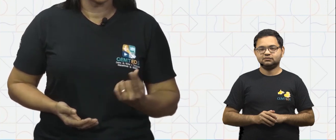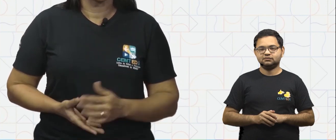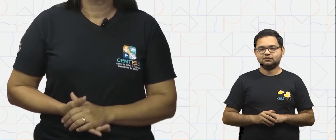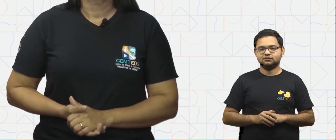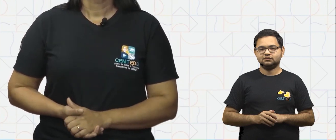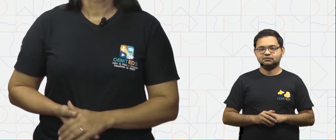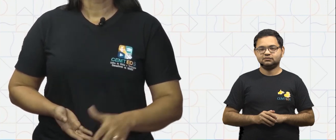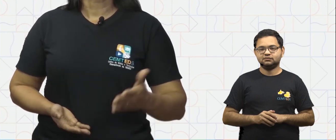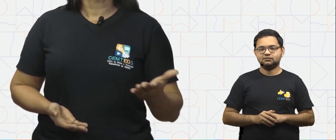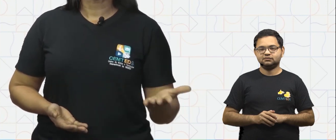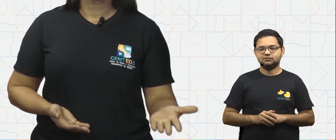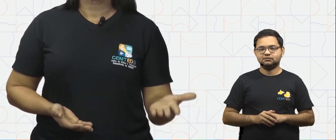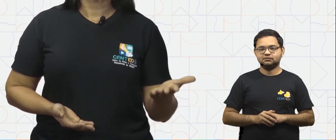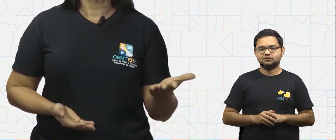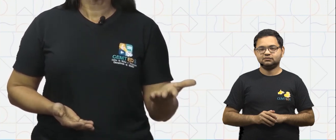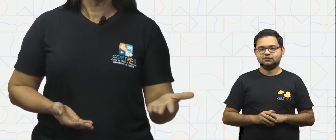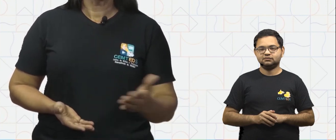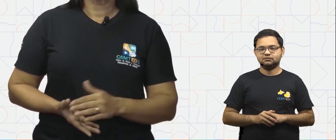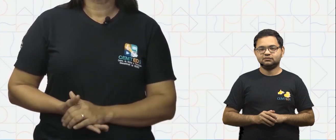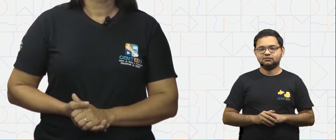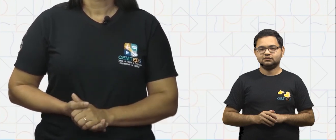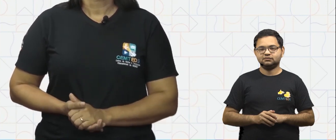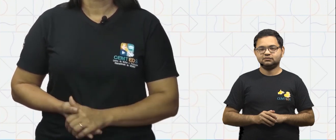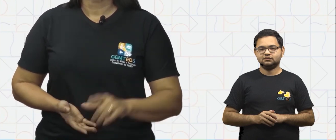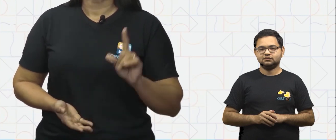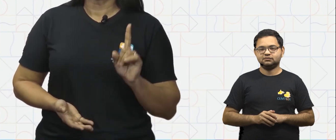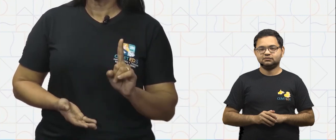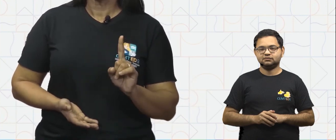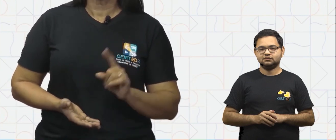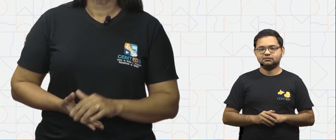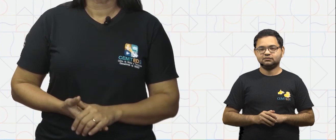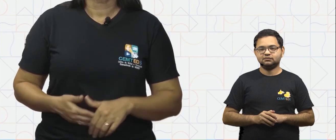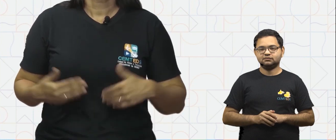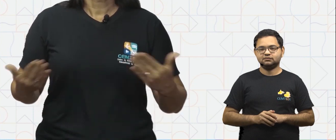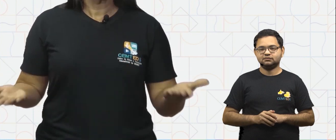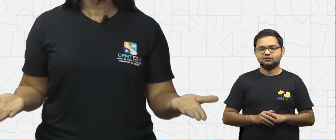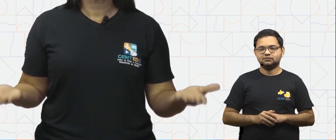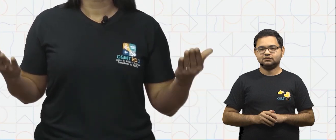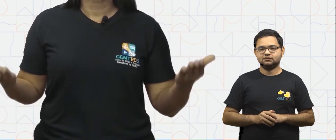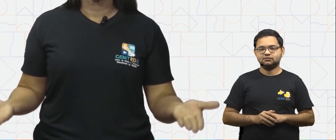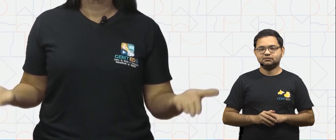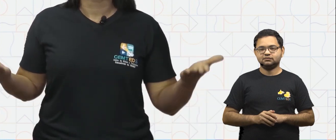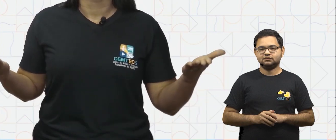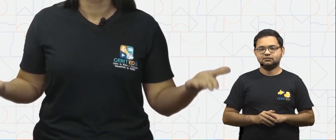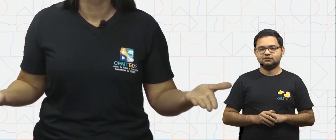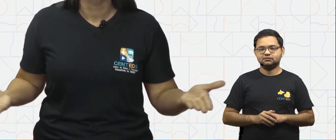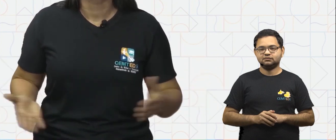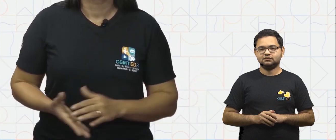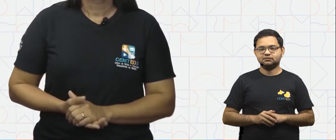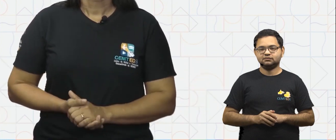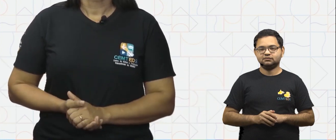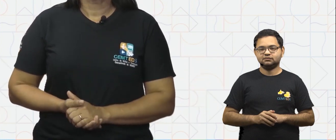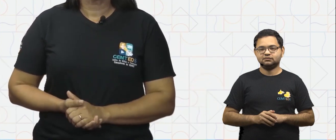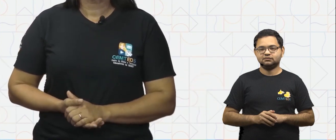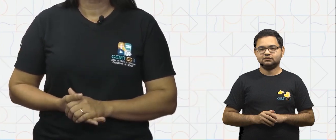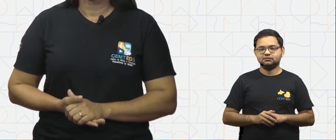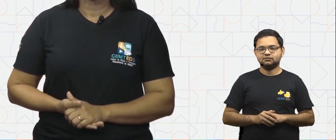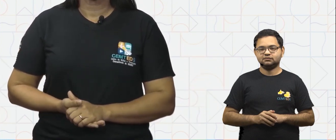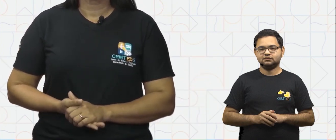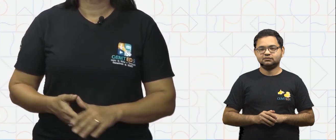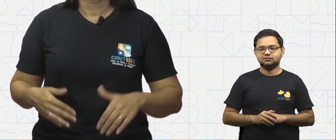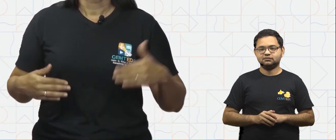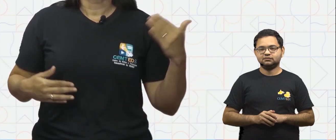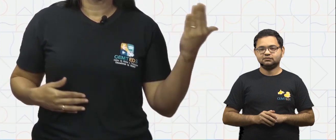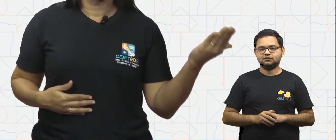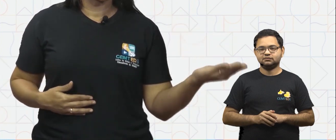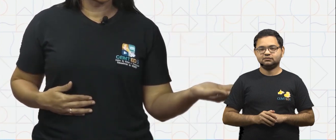uma hora tem 60 minutos. E que um minuto tem 60 segundos. Vimos que